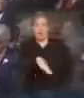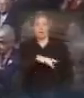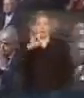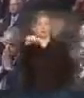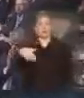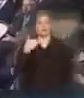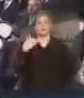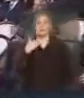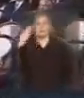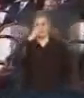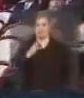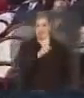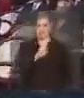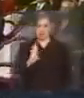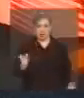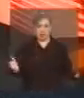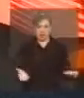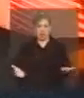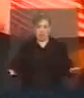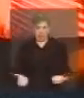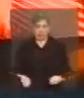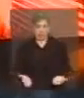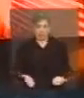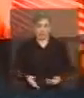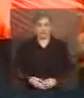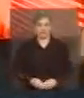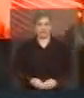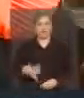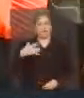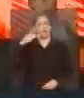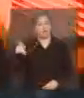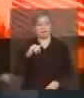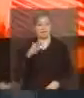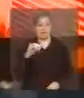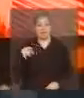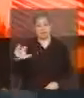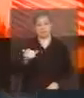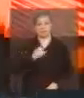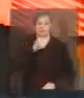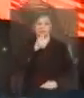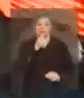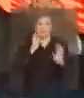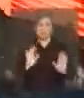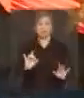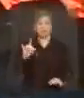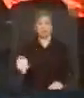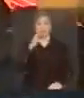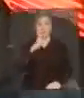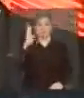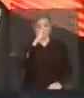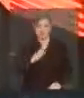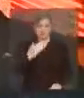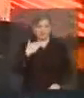somente o Banco do Brasil hoje, somente o Banco do Brasil, não sei o Itaú que você não me contou, Roberto, mas somente o Banco